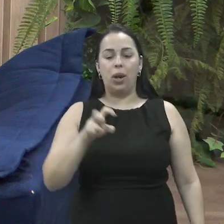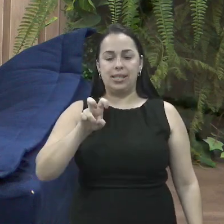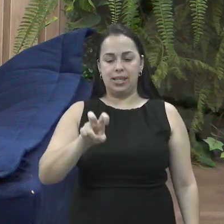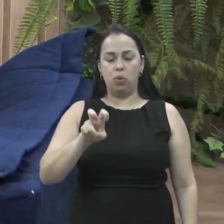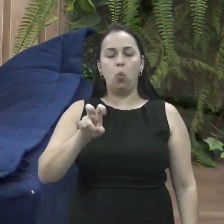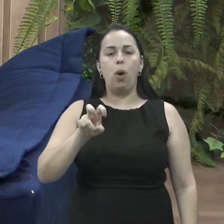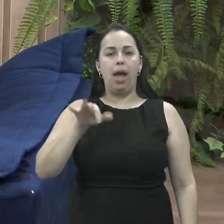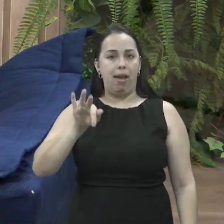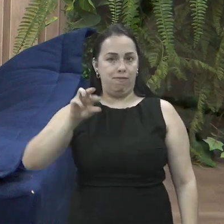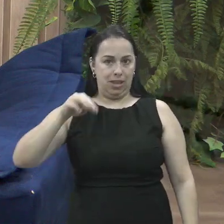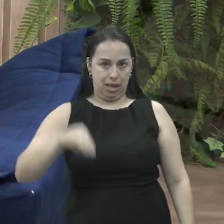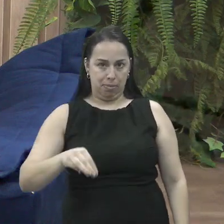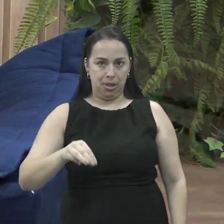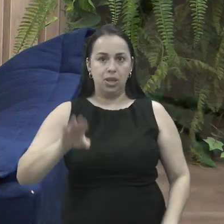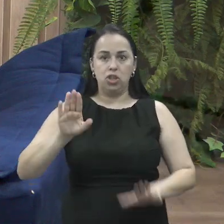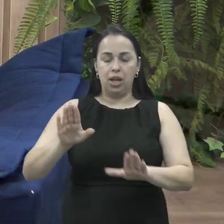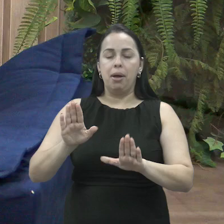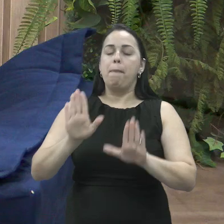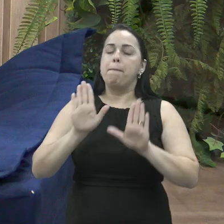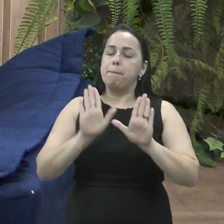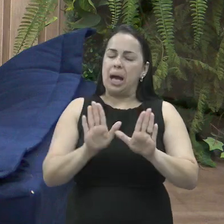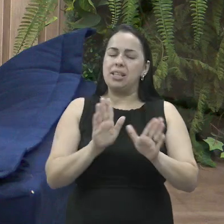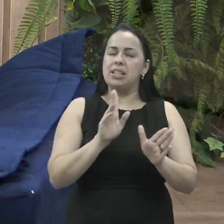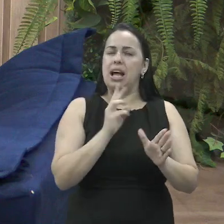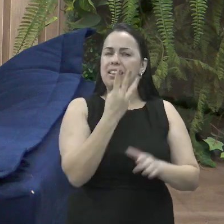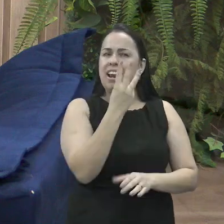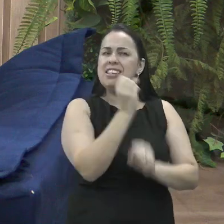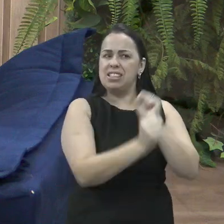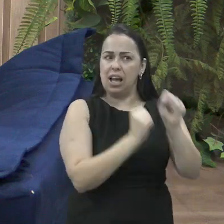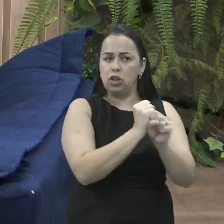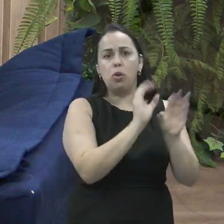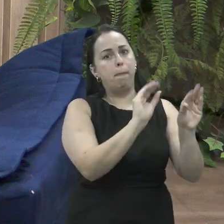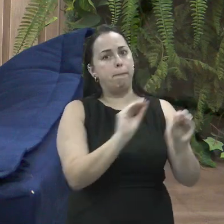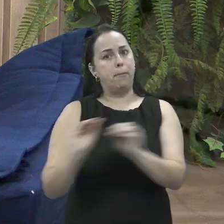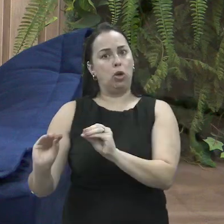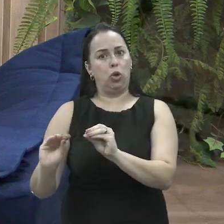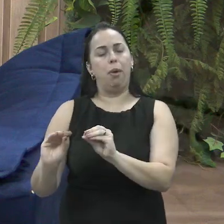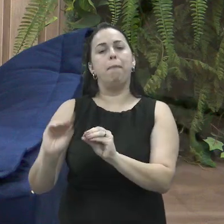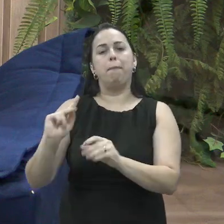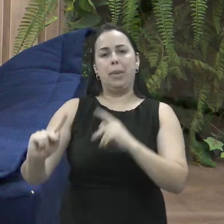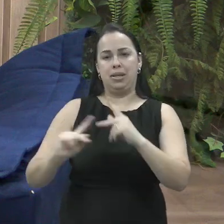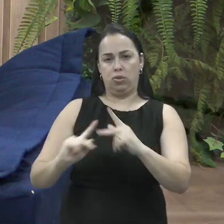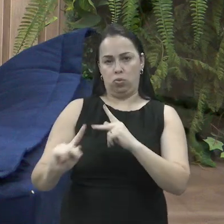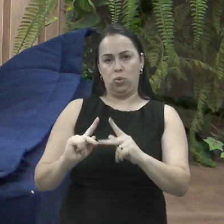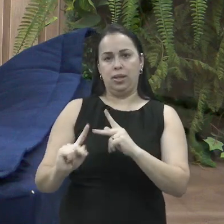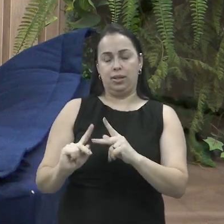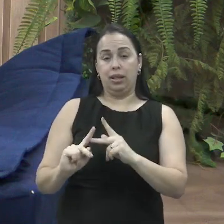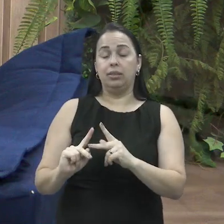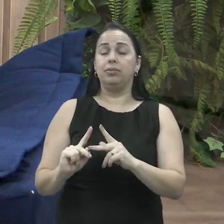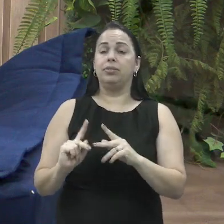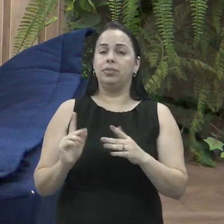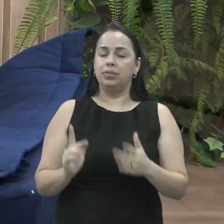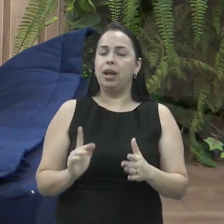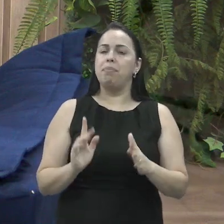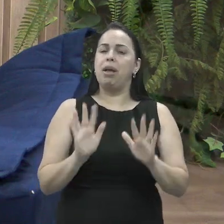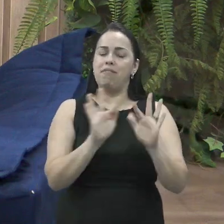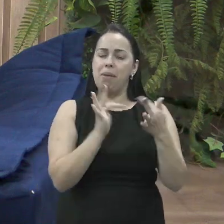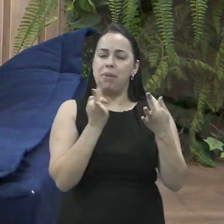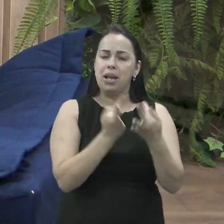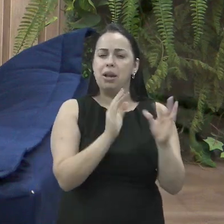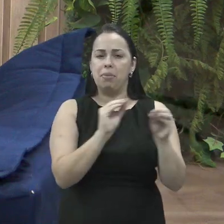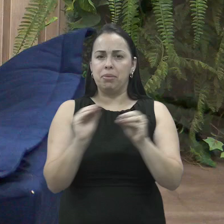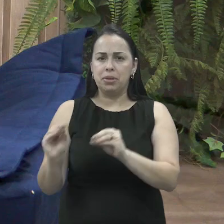96,5, e nesse período a gente tem relação com a cidade. Mas há 3 anos nós tomamos a decisão em família de mudar para essa bela e linda cidade.